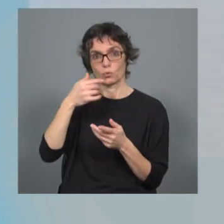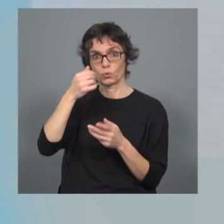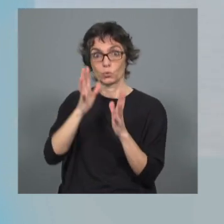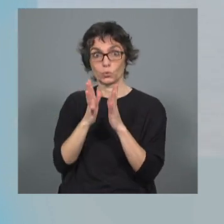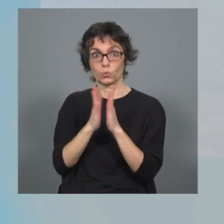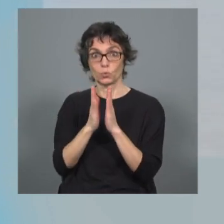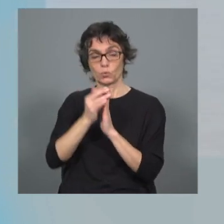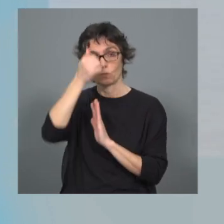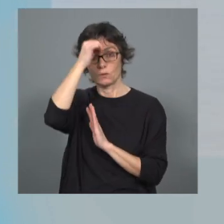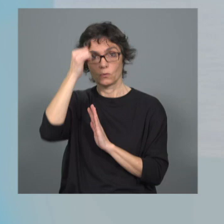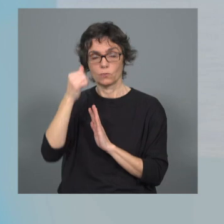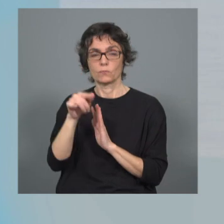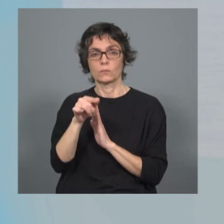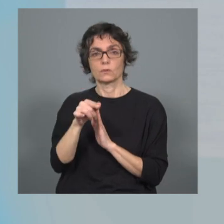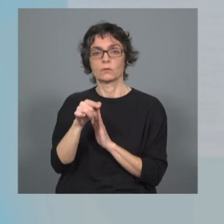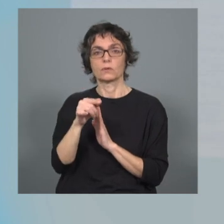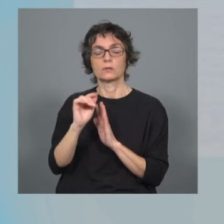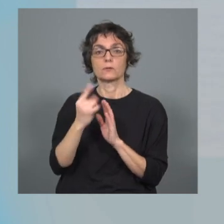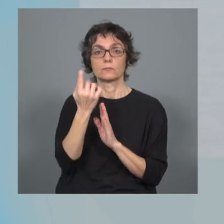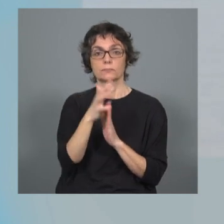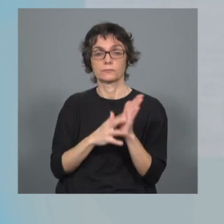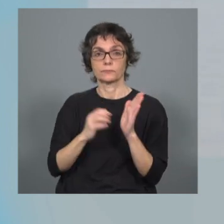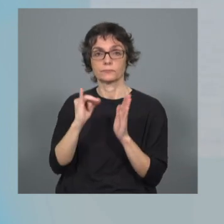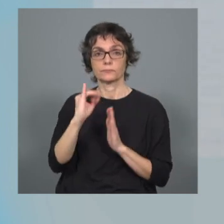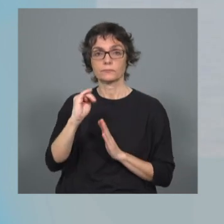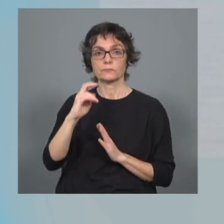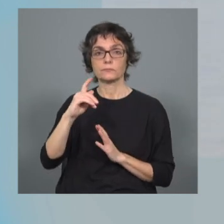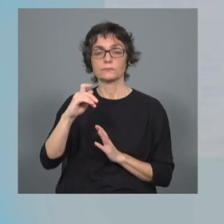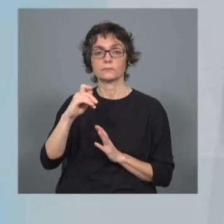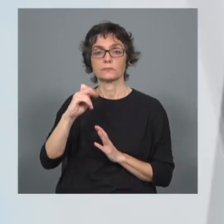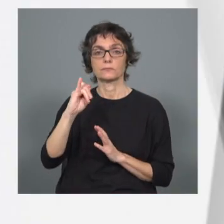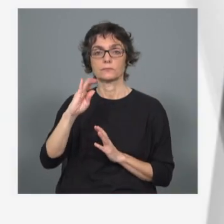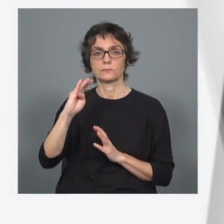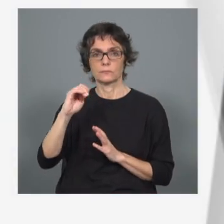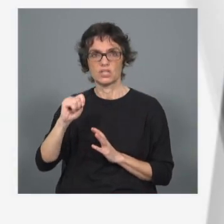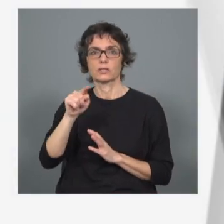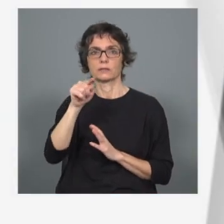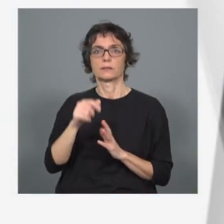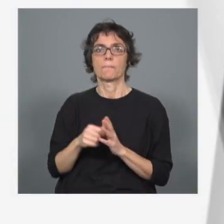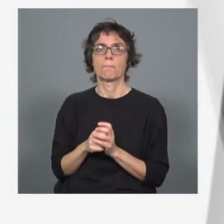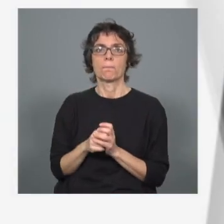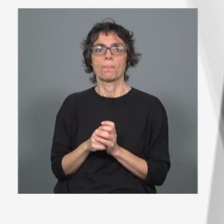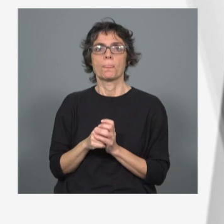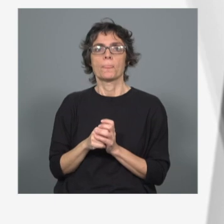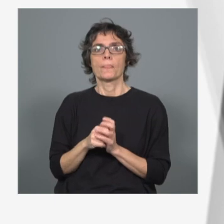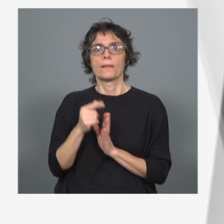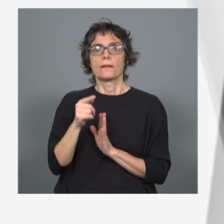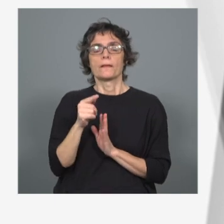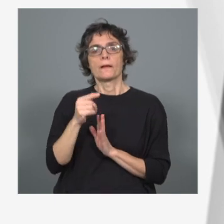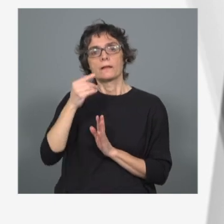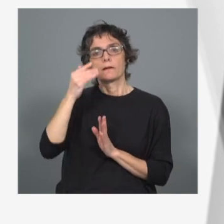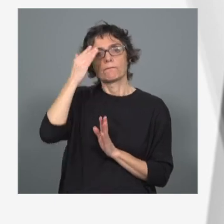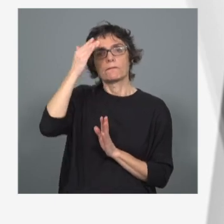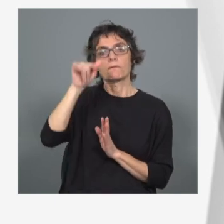Ramos, desde logo a primeira leitura de Isaías, onde se profetiza aquilo de facto que depois acontece com